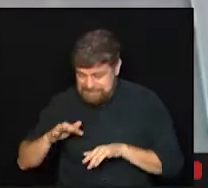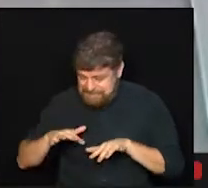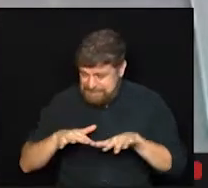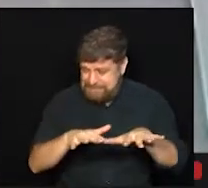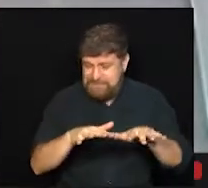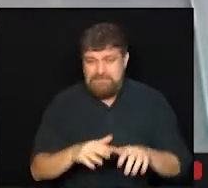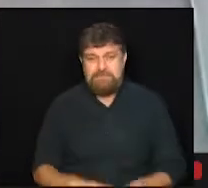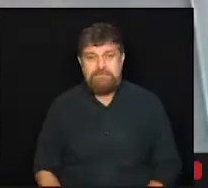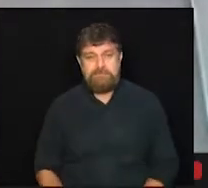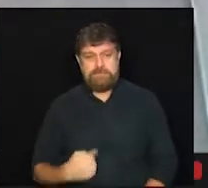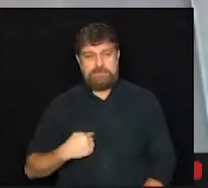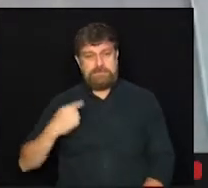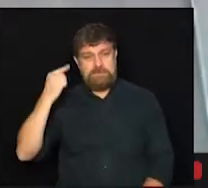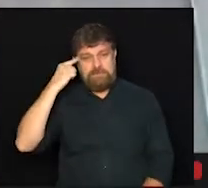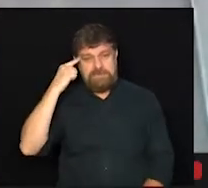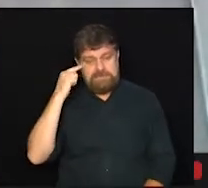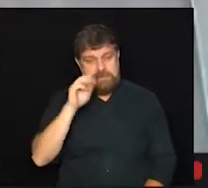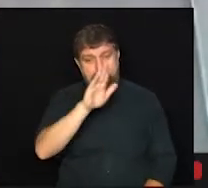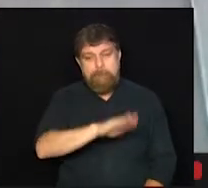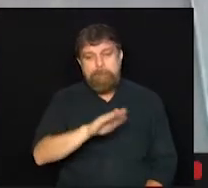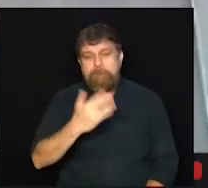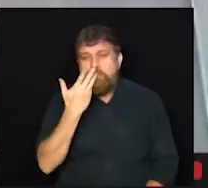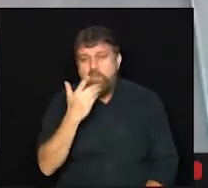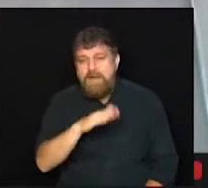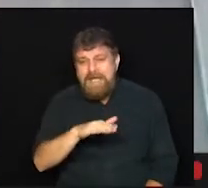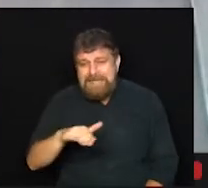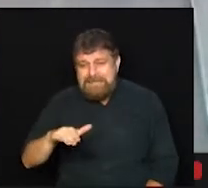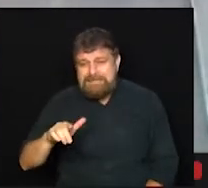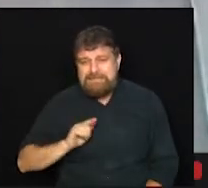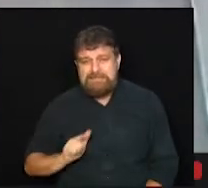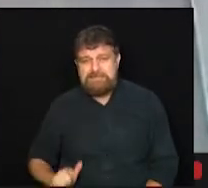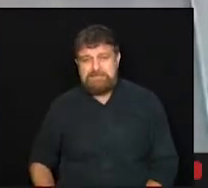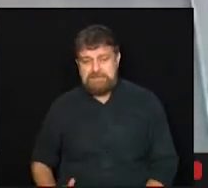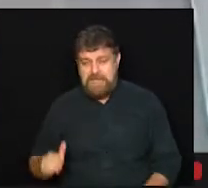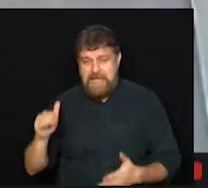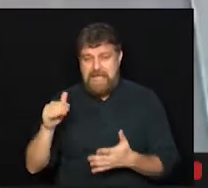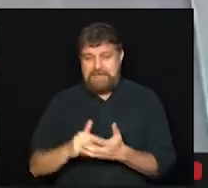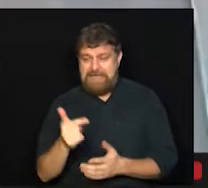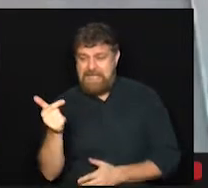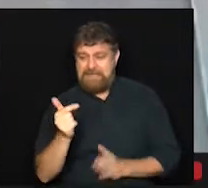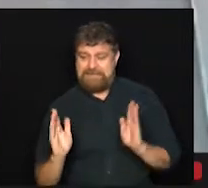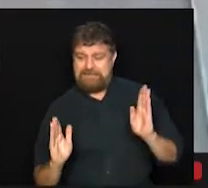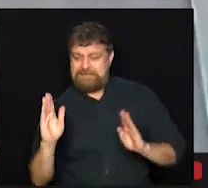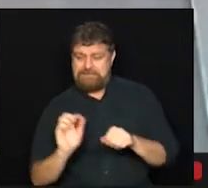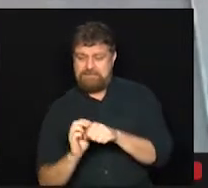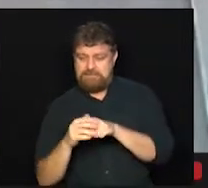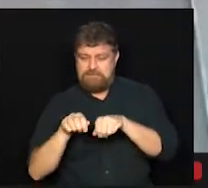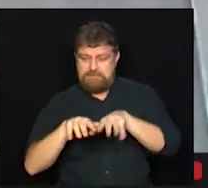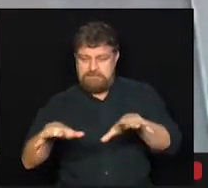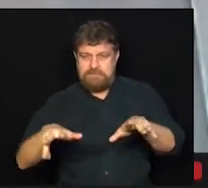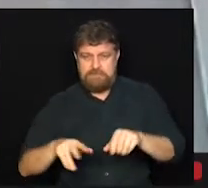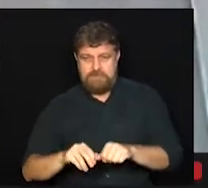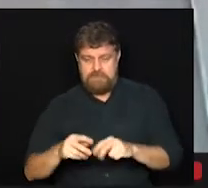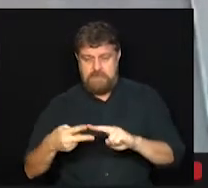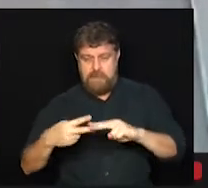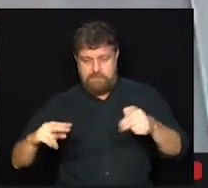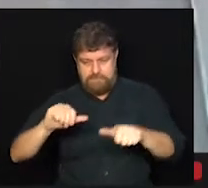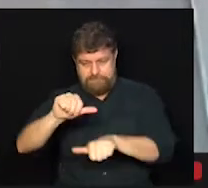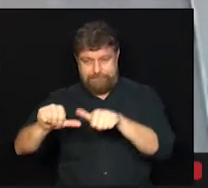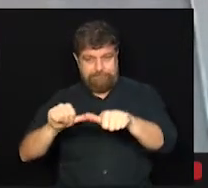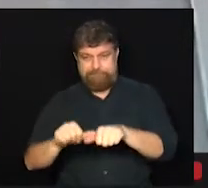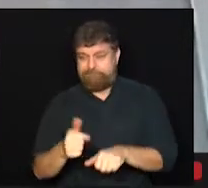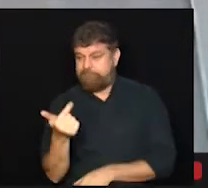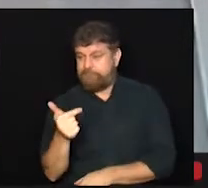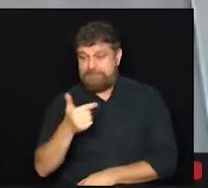crianças, falando das crianças pequenas, até esta segunda onda, não havia nenhuma evidência clara